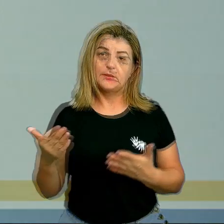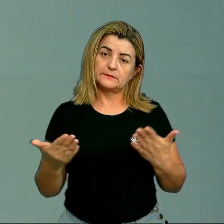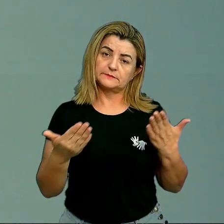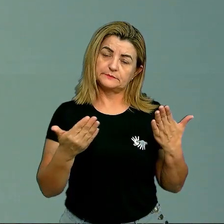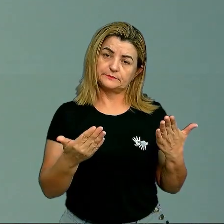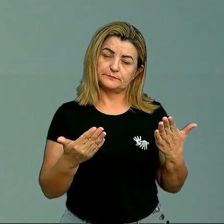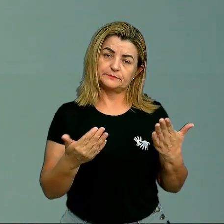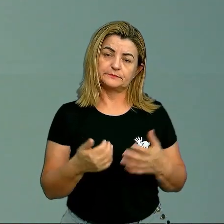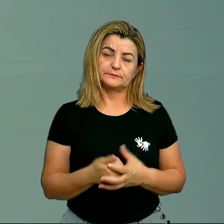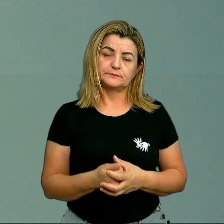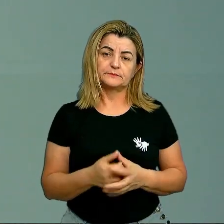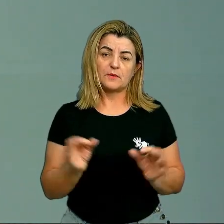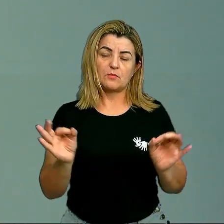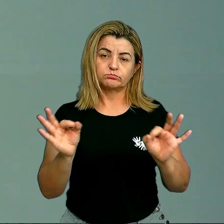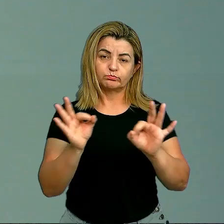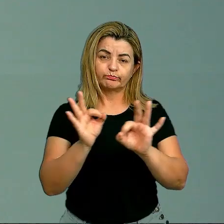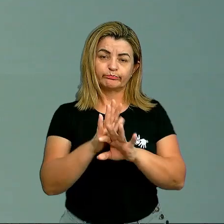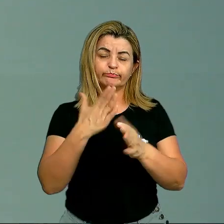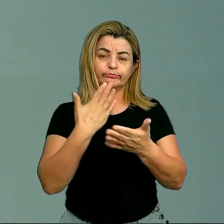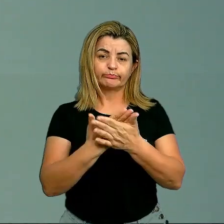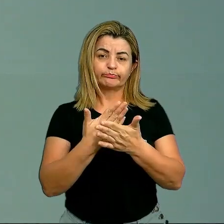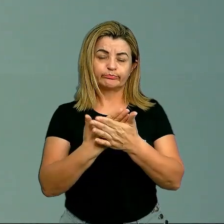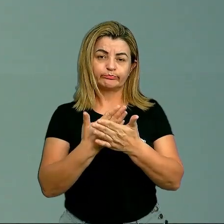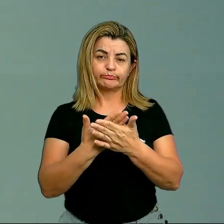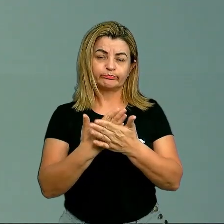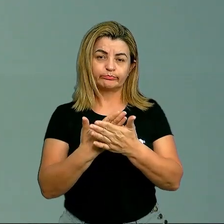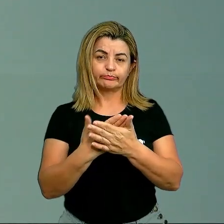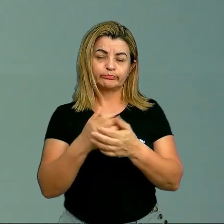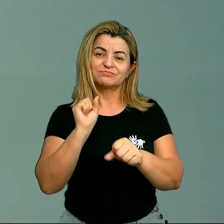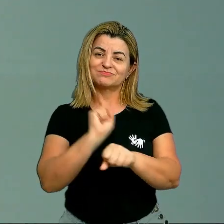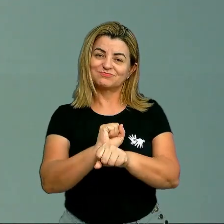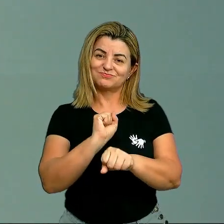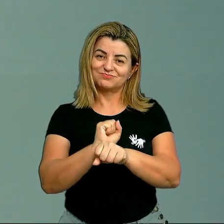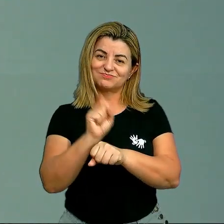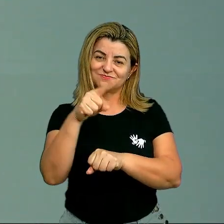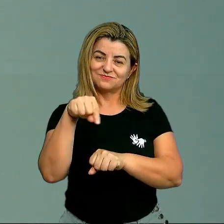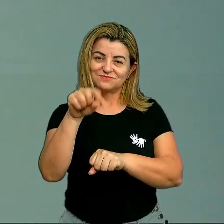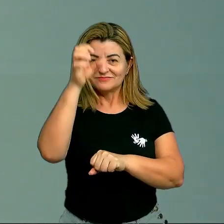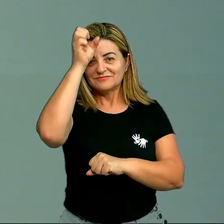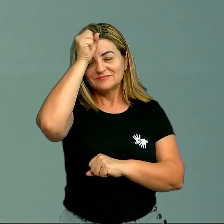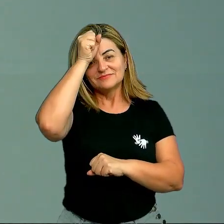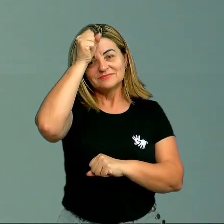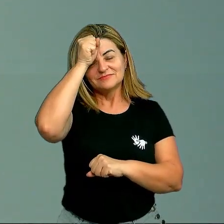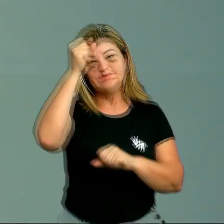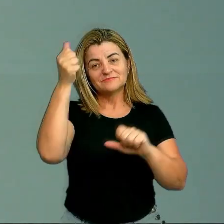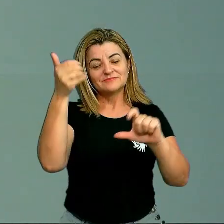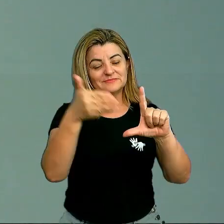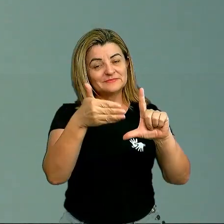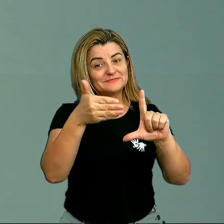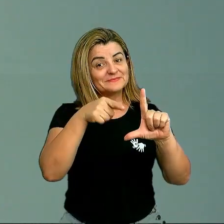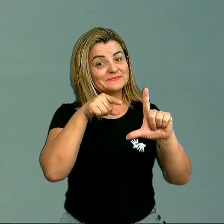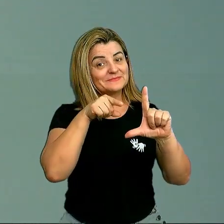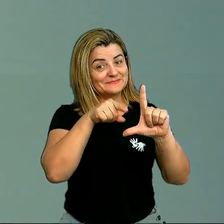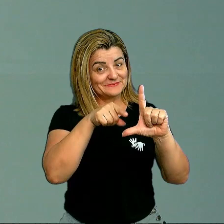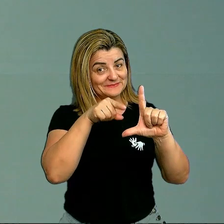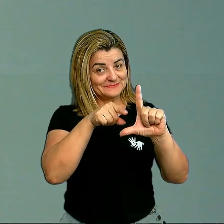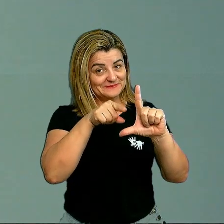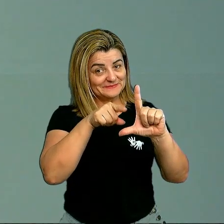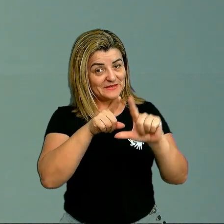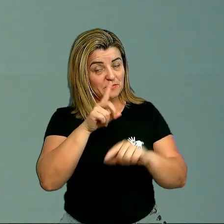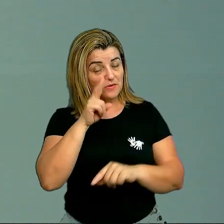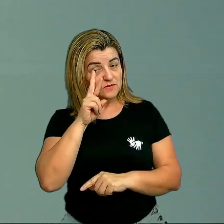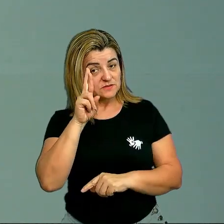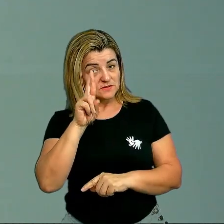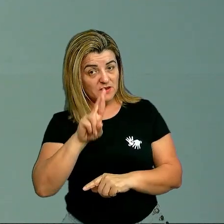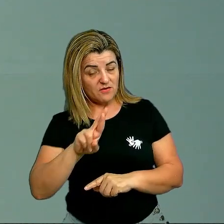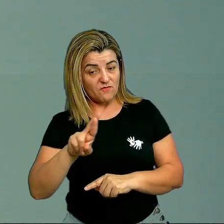Pessoal, com isso, a gente encerra nossa aula de hoje. Espero que vocês tenham aprendido. Entre nas nossas plataformas para você